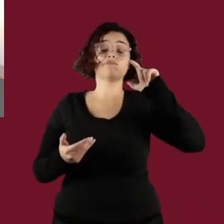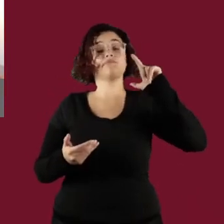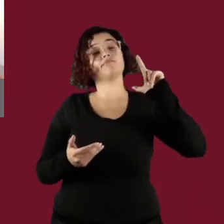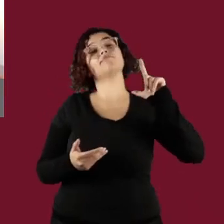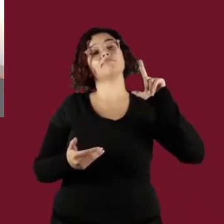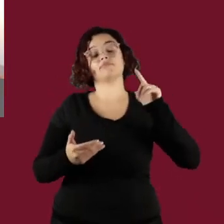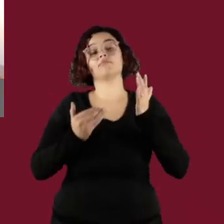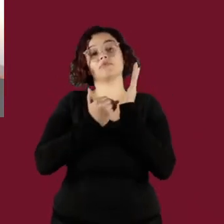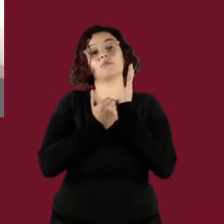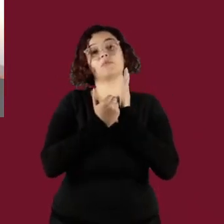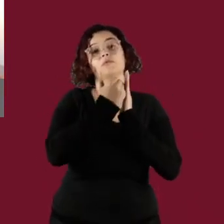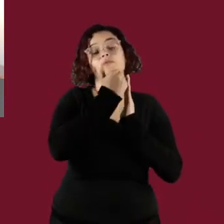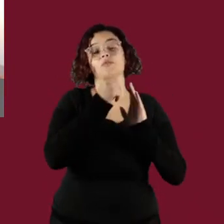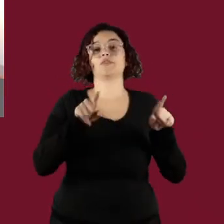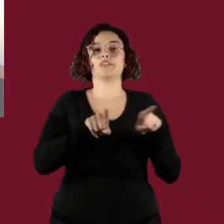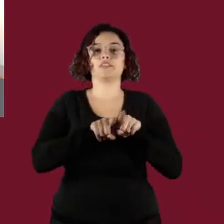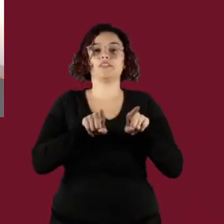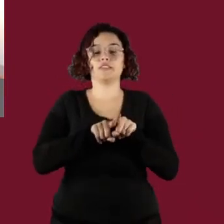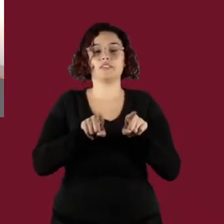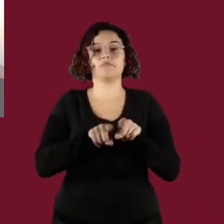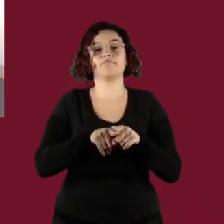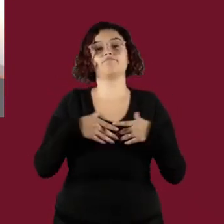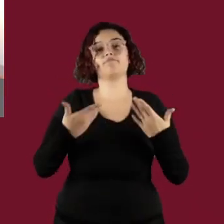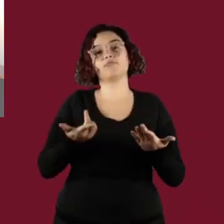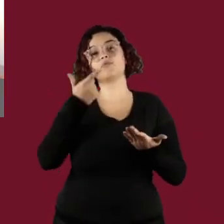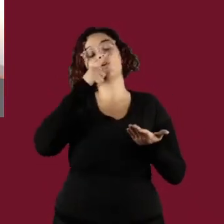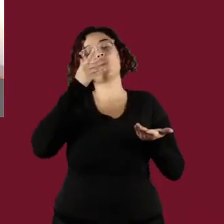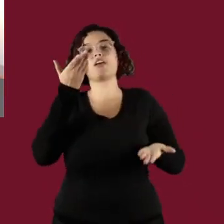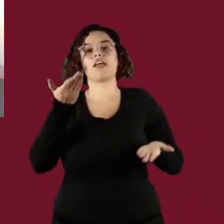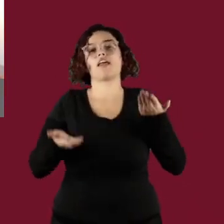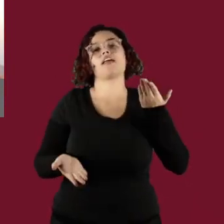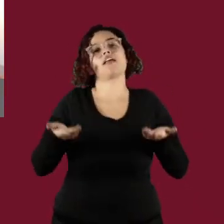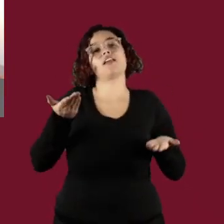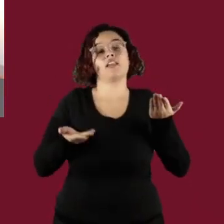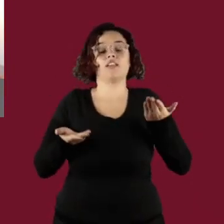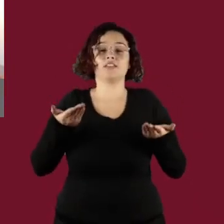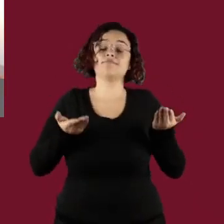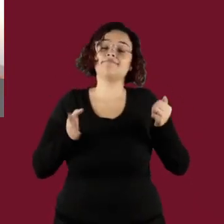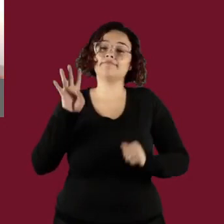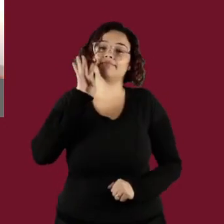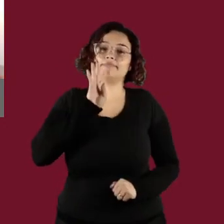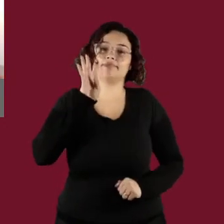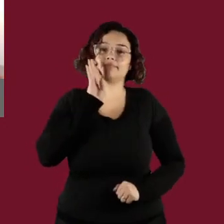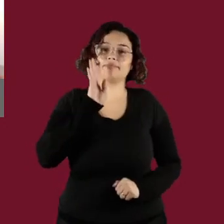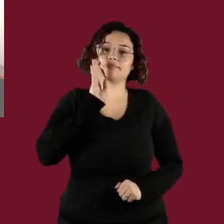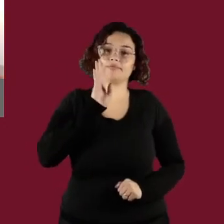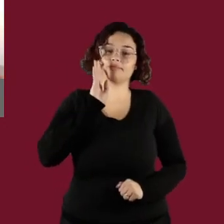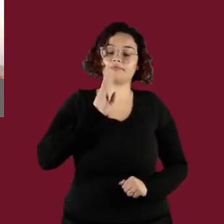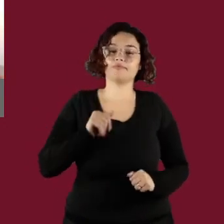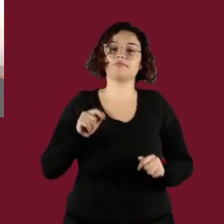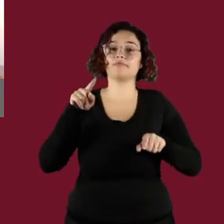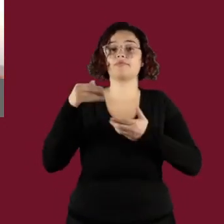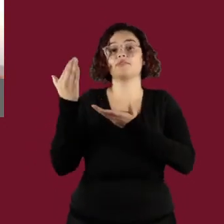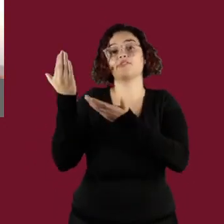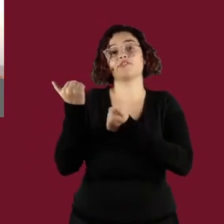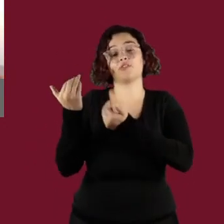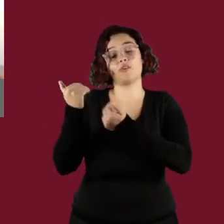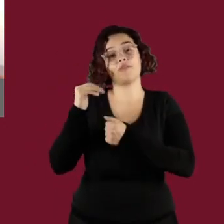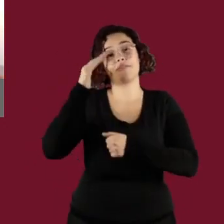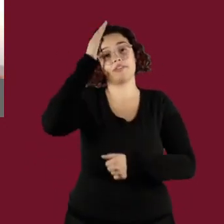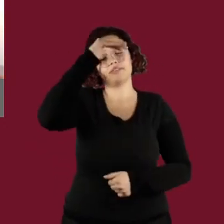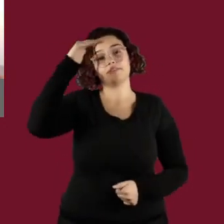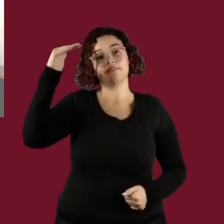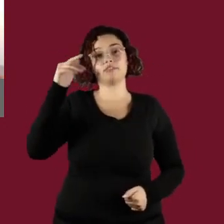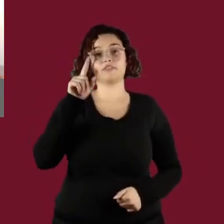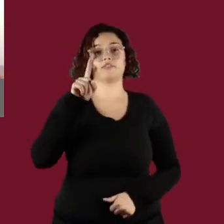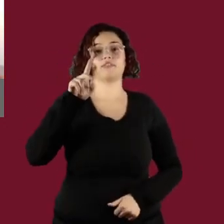público masculino. Então, a gente está conseguindo um equilíbrio, o que também é interessante. É uma audiência jovem e adulta. Ela vai de